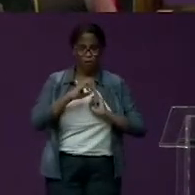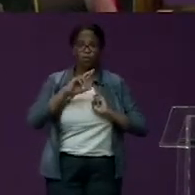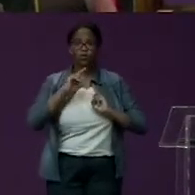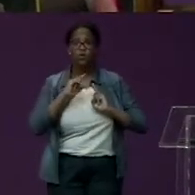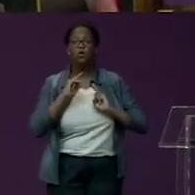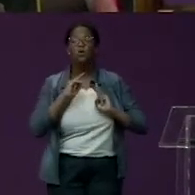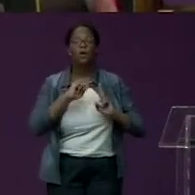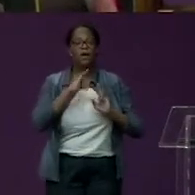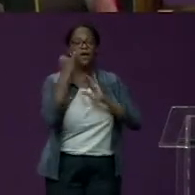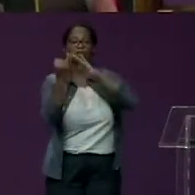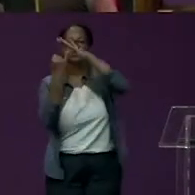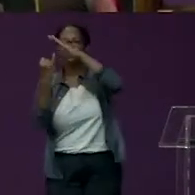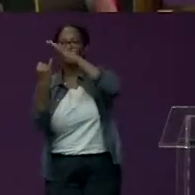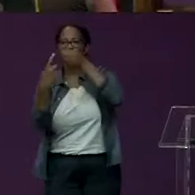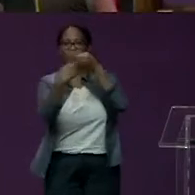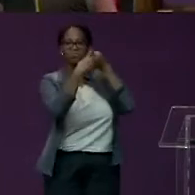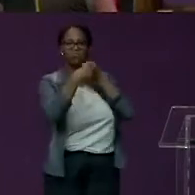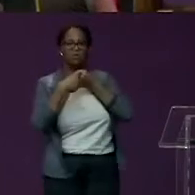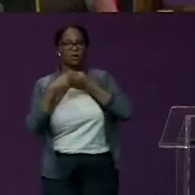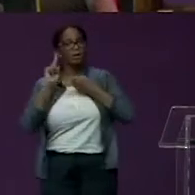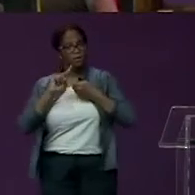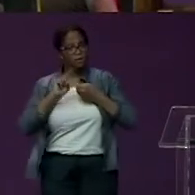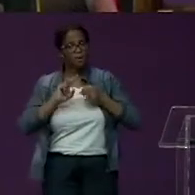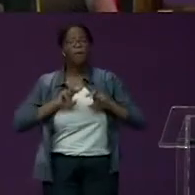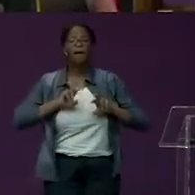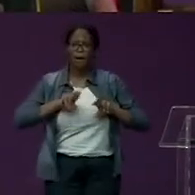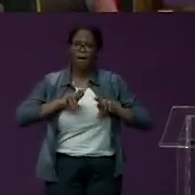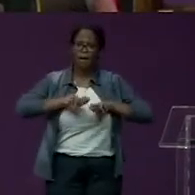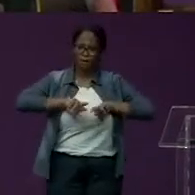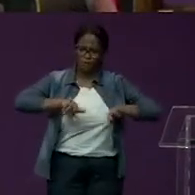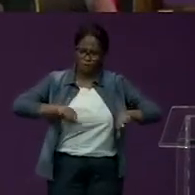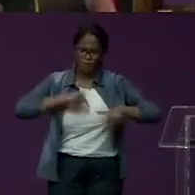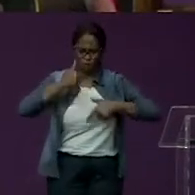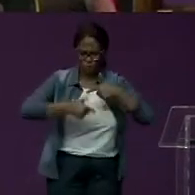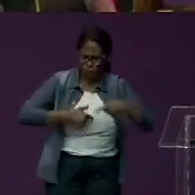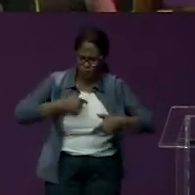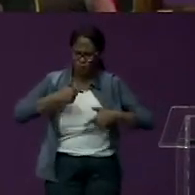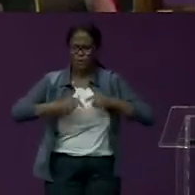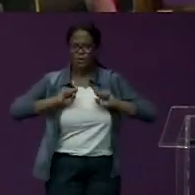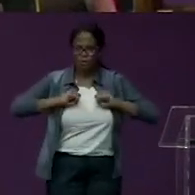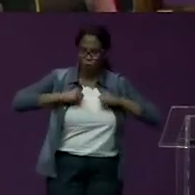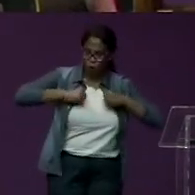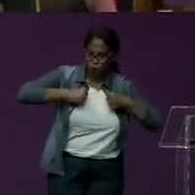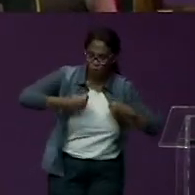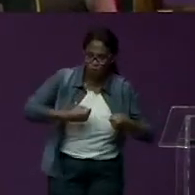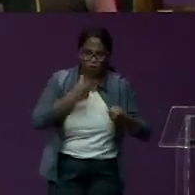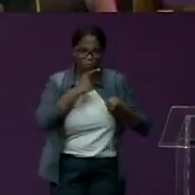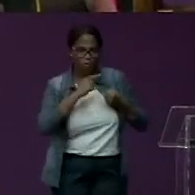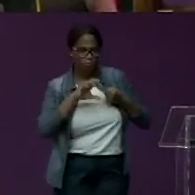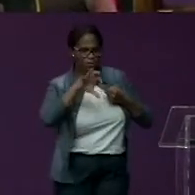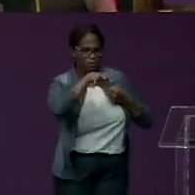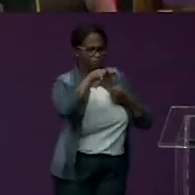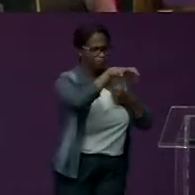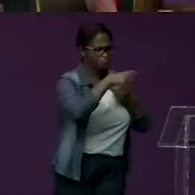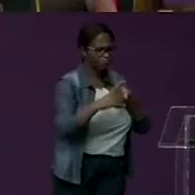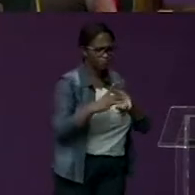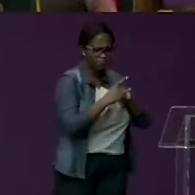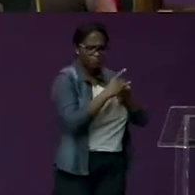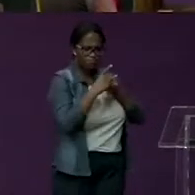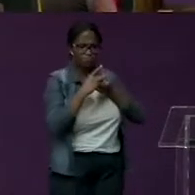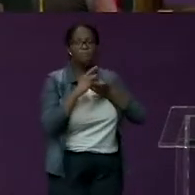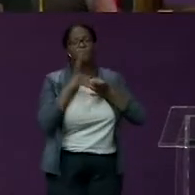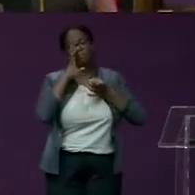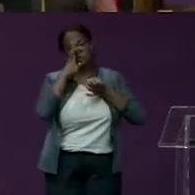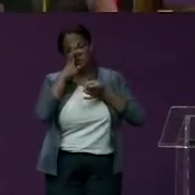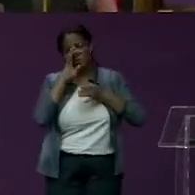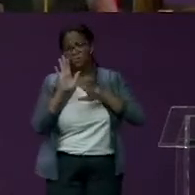que seja muito heterogênea e que requer um esforço de unidade constante. Né? E eu acho que o Congresso ele